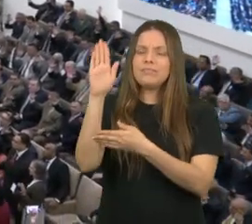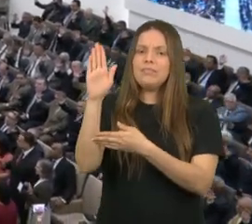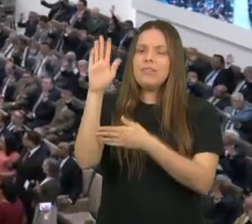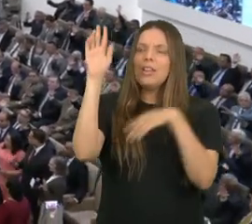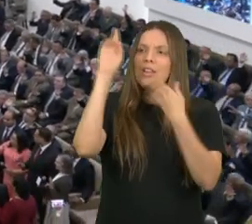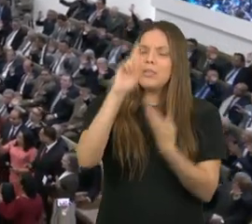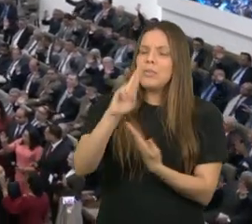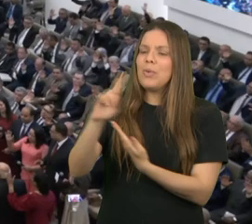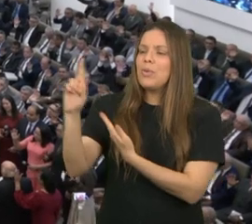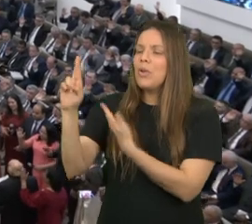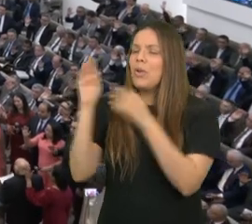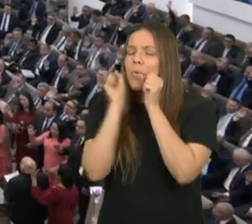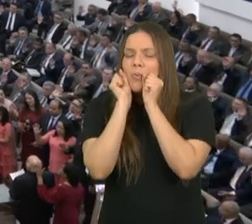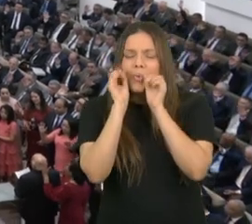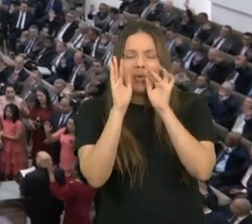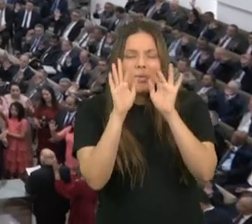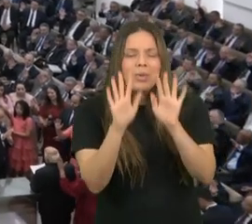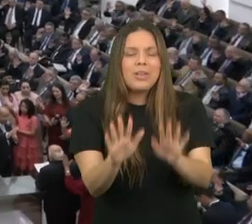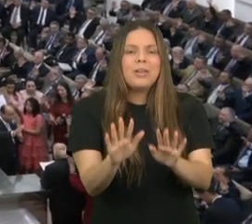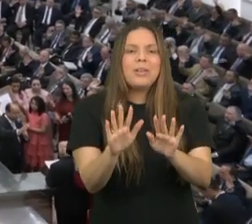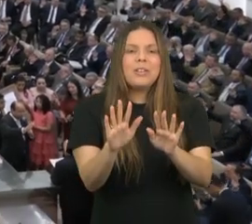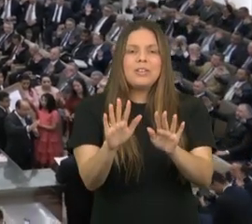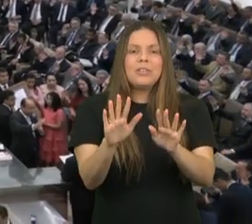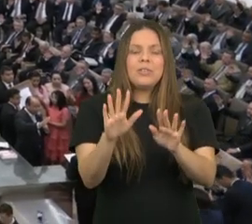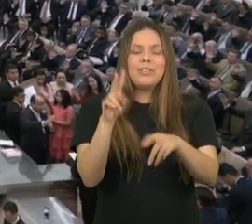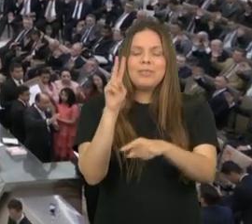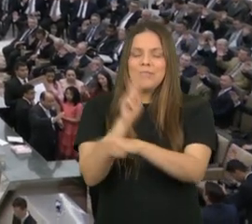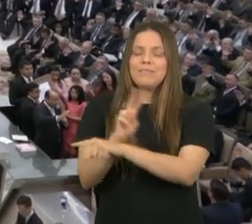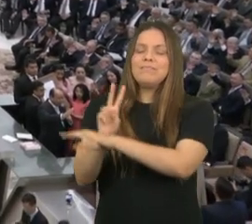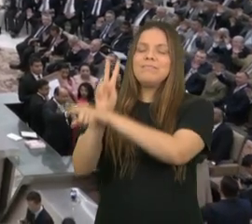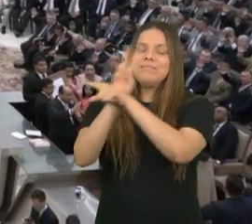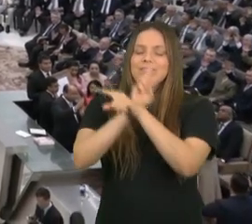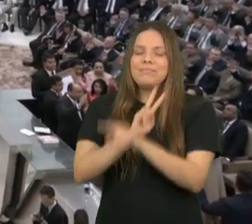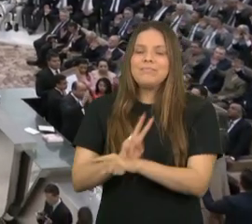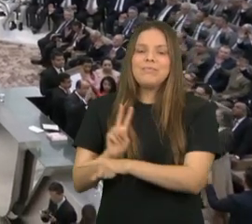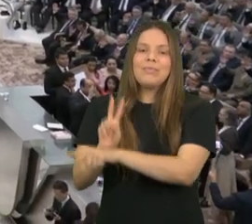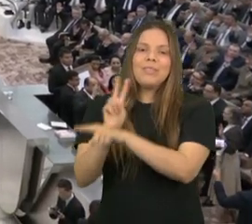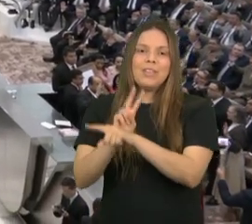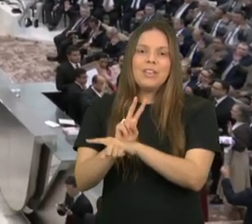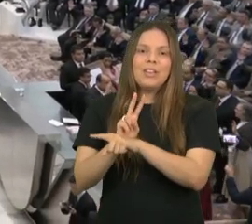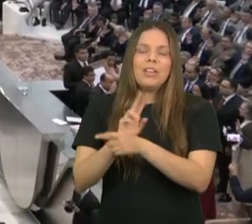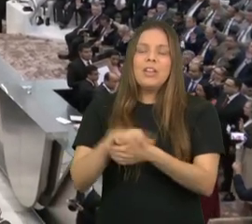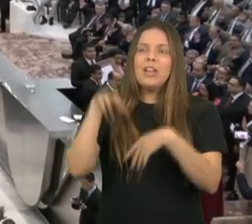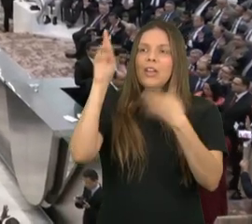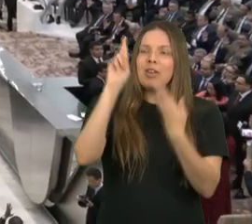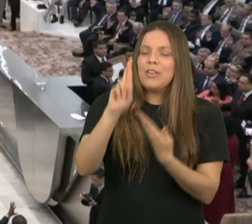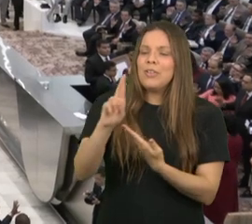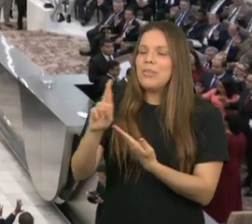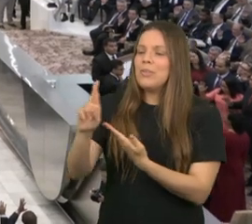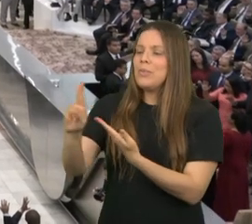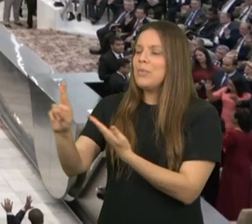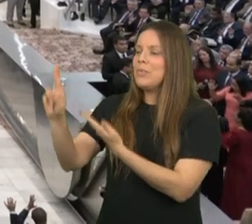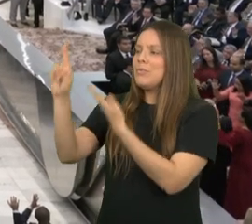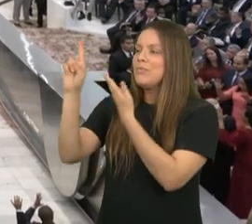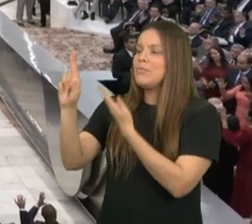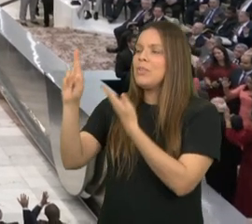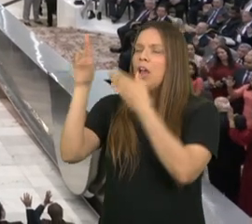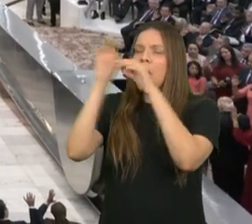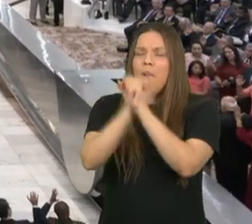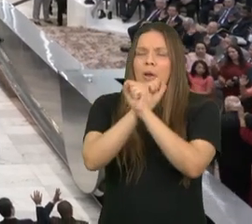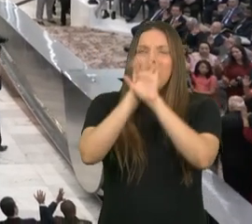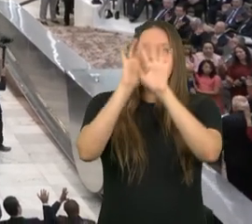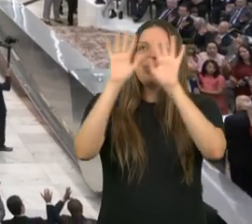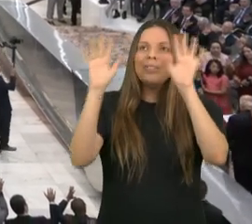te abençoe e te guarde. Que o Senhor te abençoe e te guarde. Que o Senhor faça resplandecer o seu rosto sobre ti.